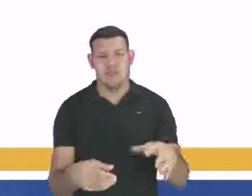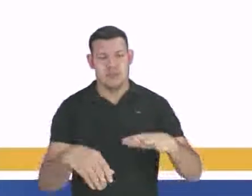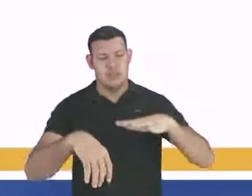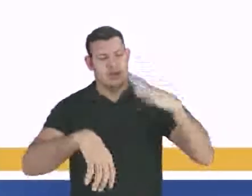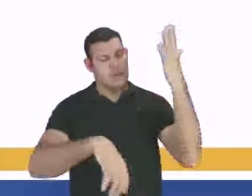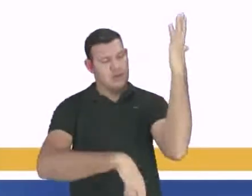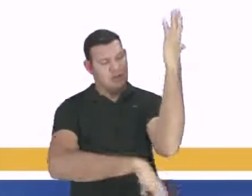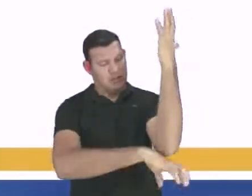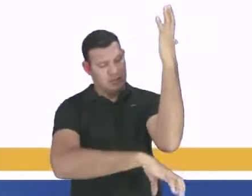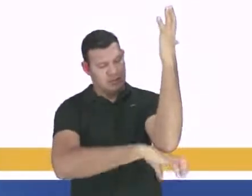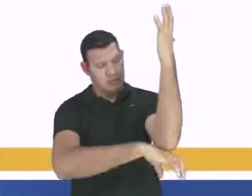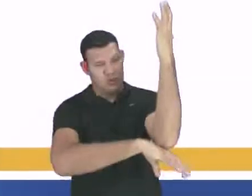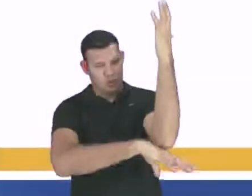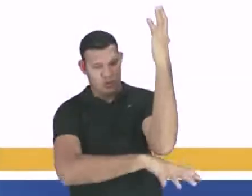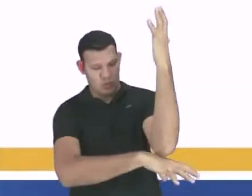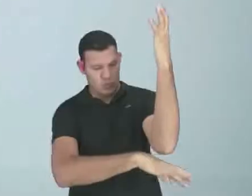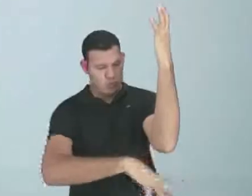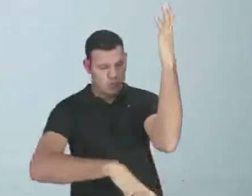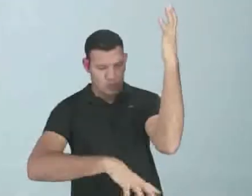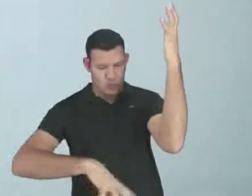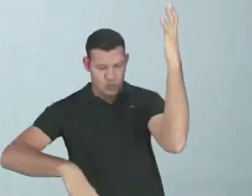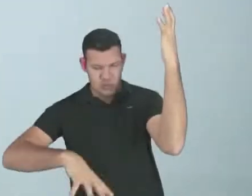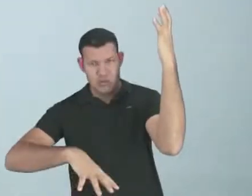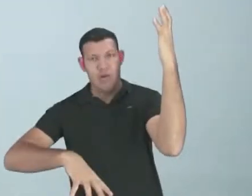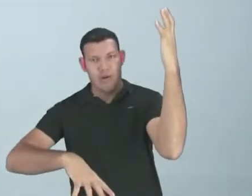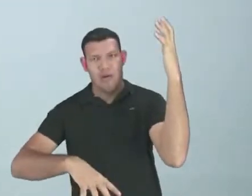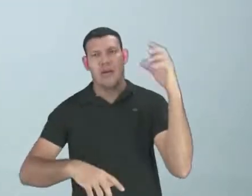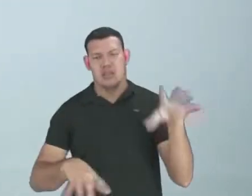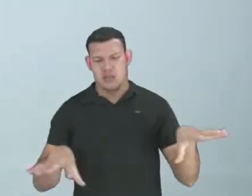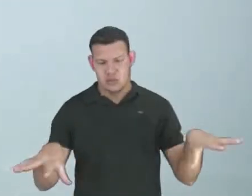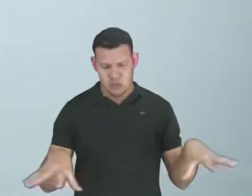das árvores mantêm o solo unido, né? Elas mantêm o